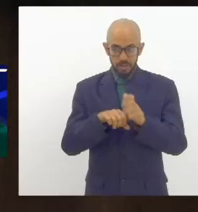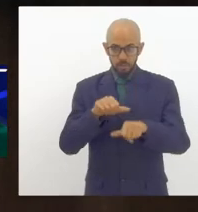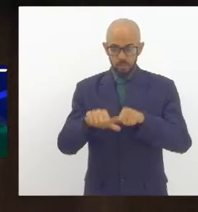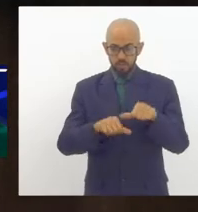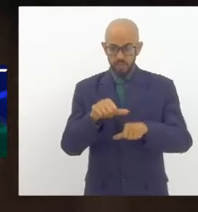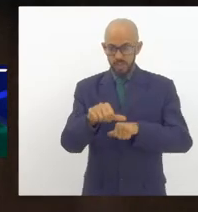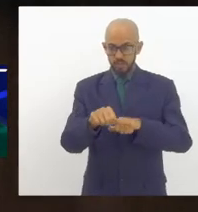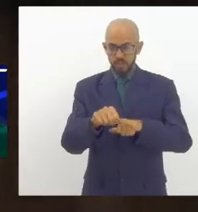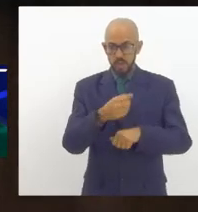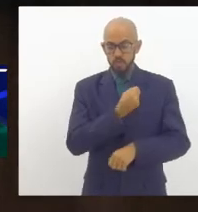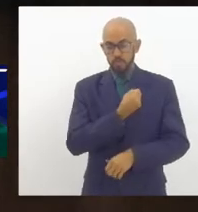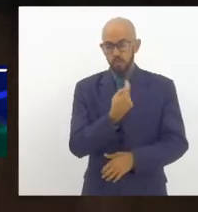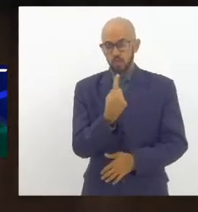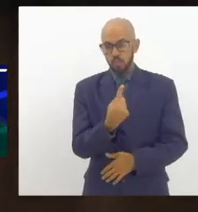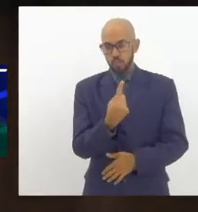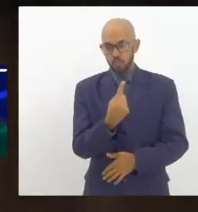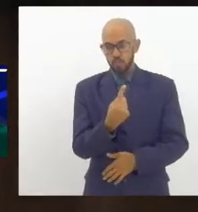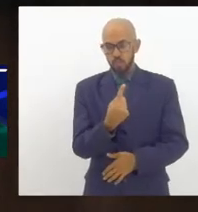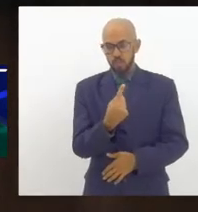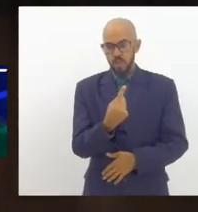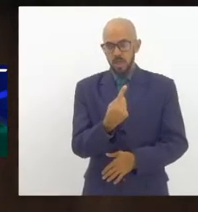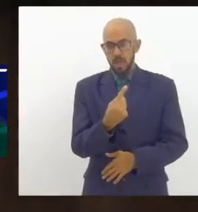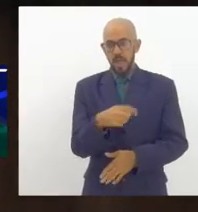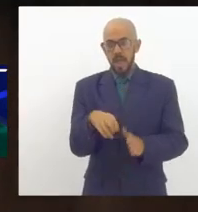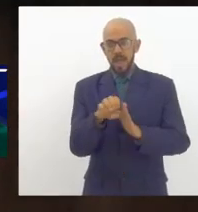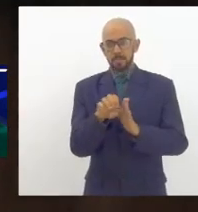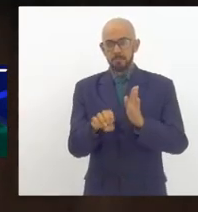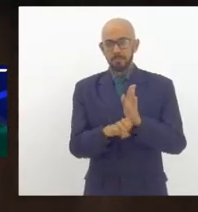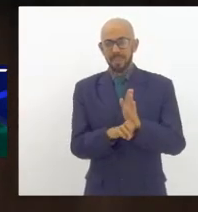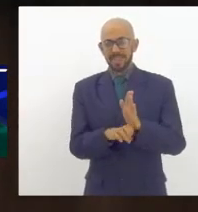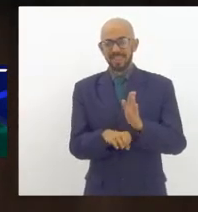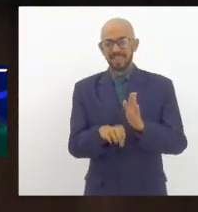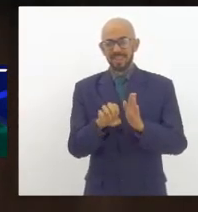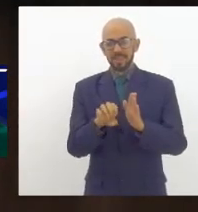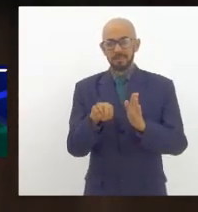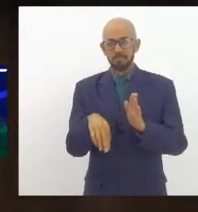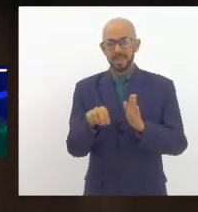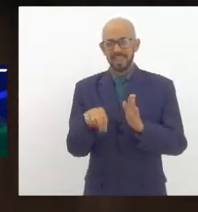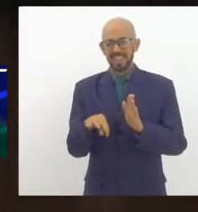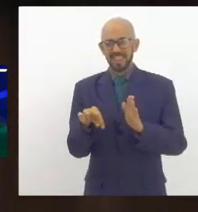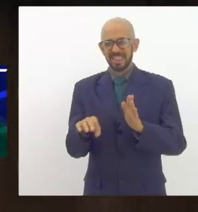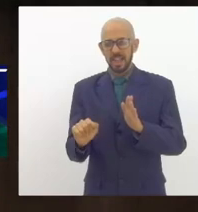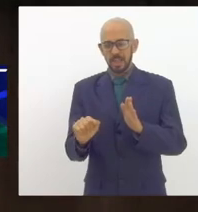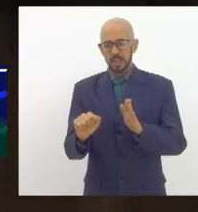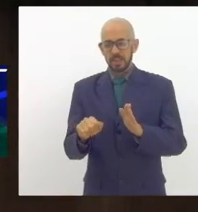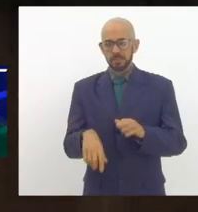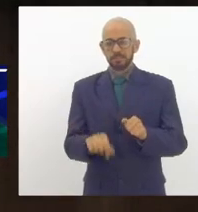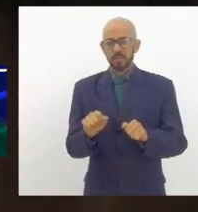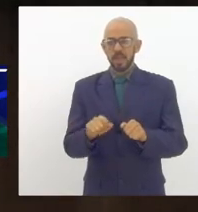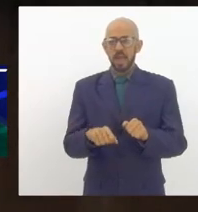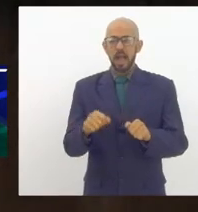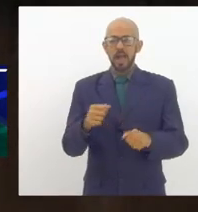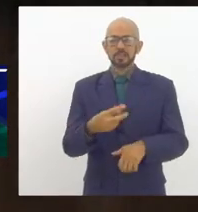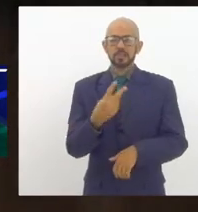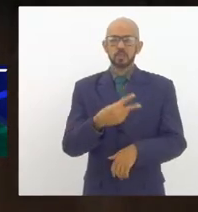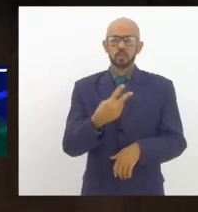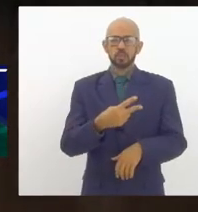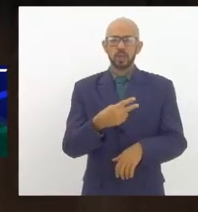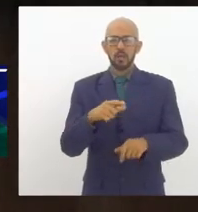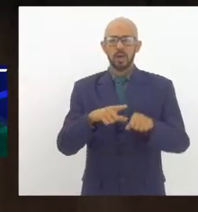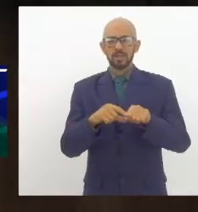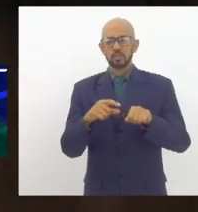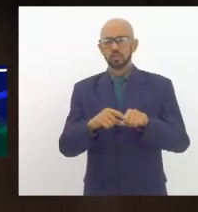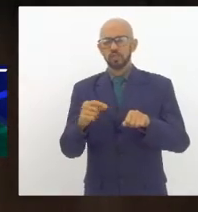nº 1 a ementa emenda modificativa nº 2 ao artigo 1º